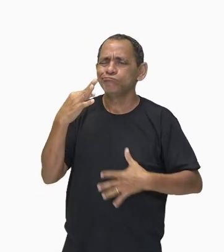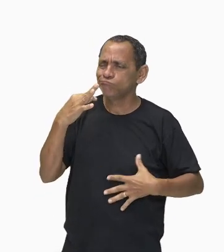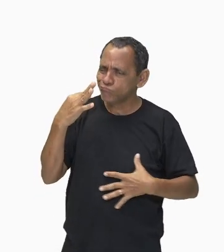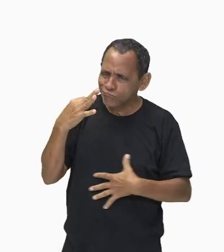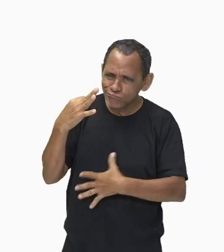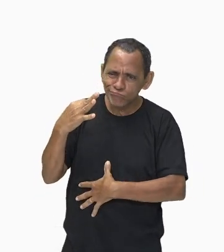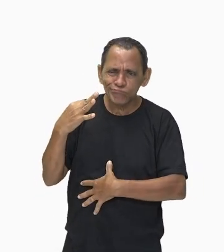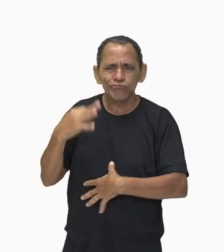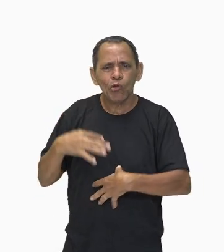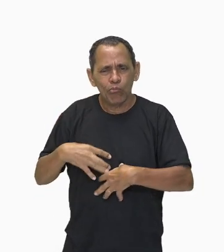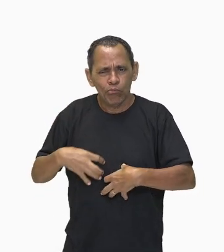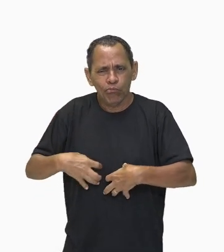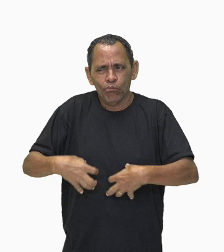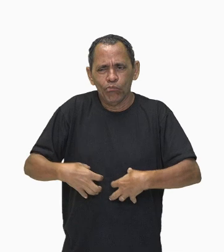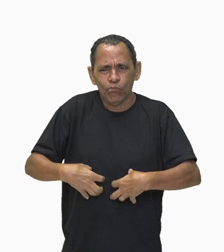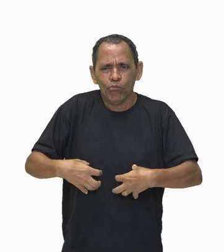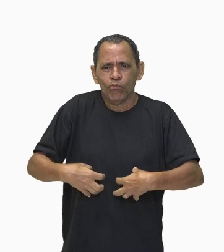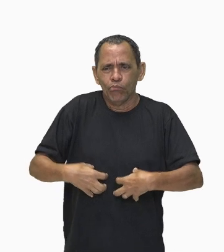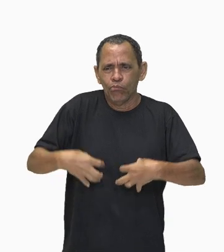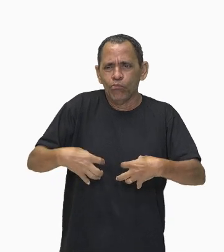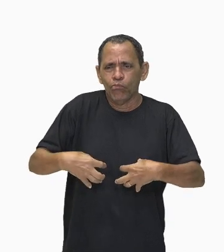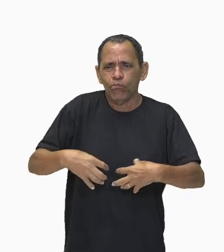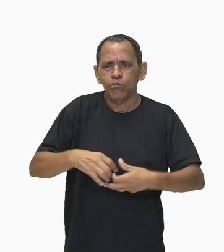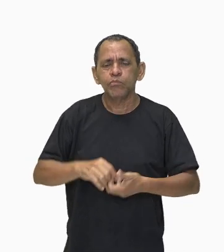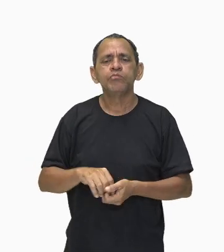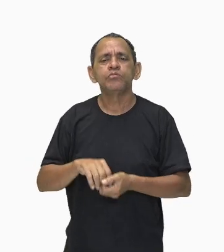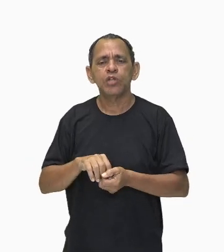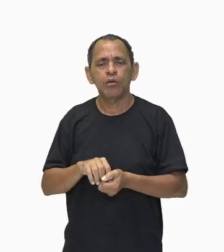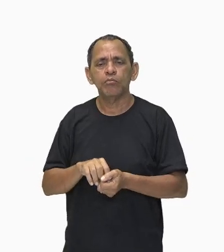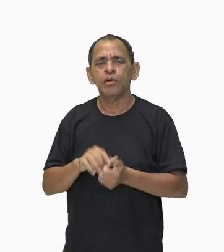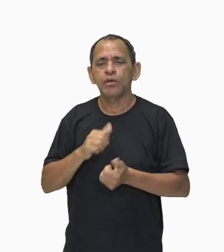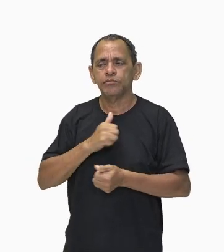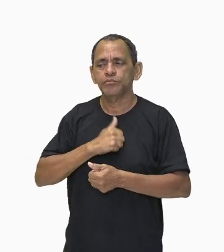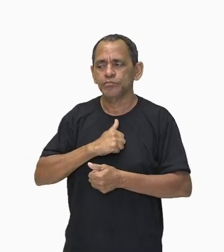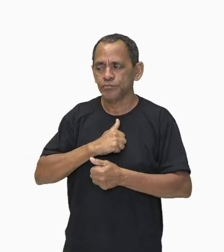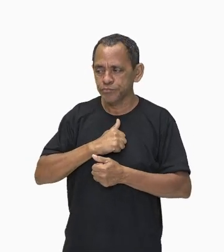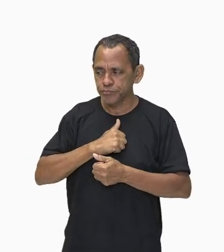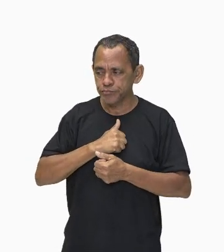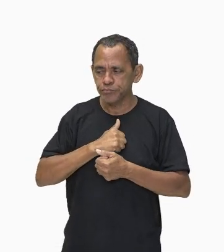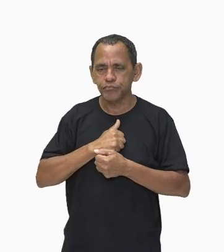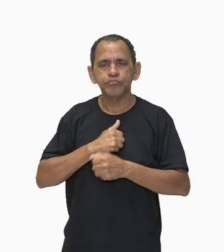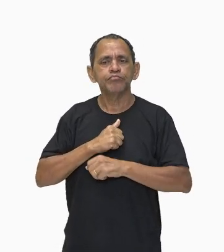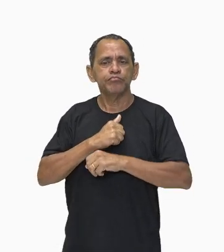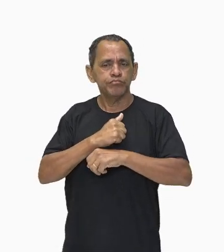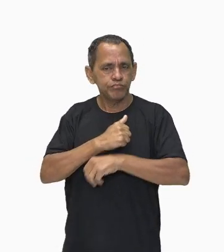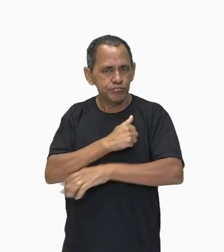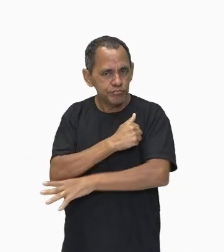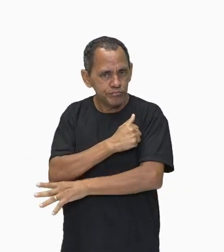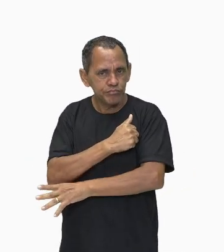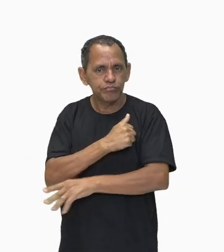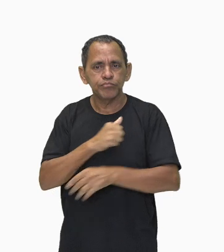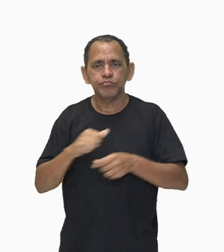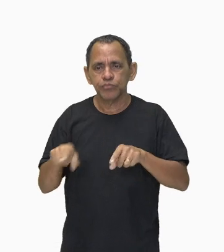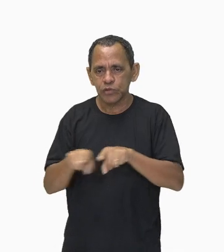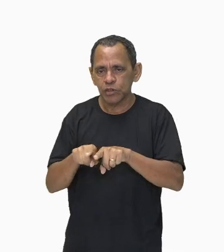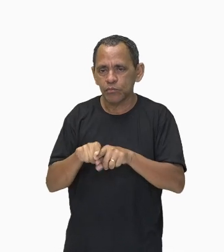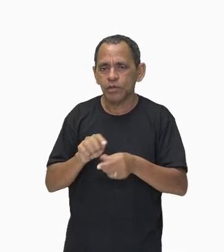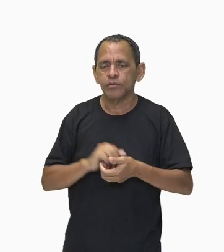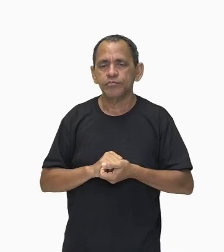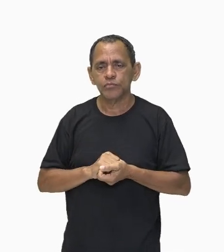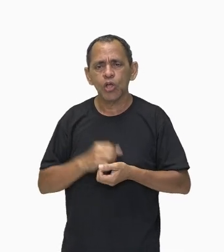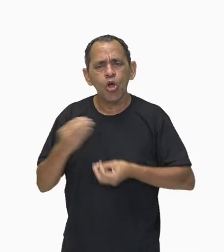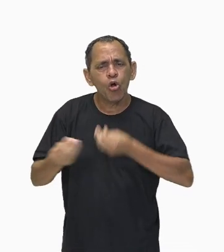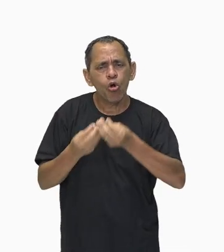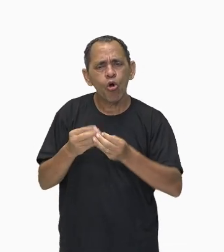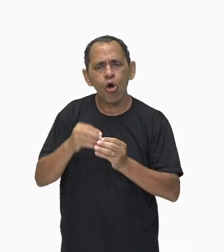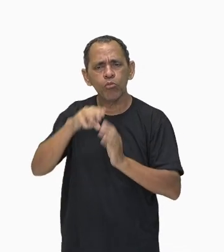inchaço, gases, diarreia e constipação. Quais são as causas dessa